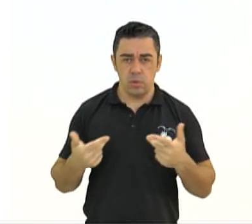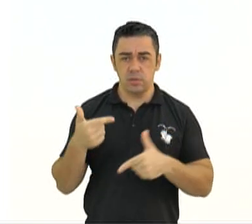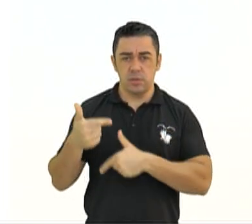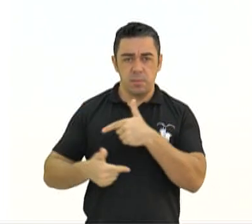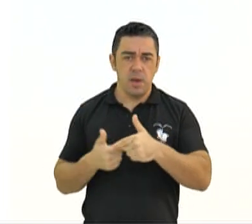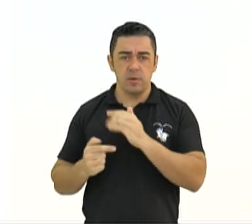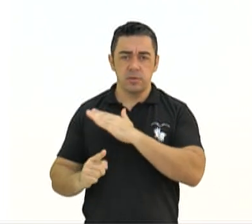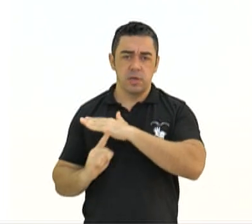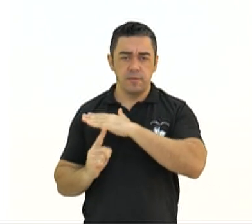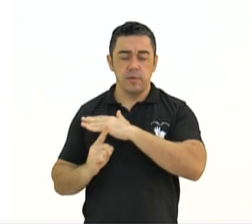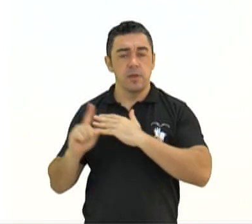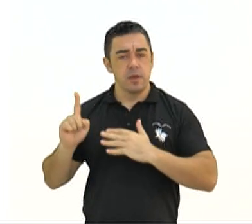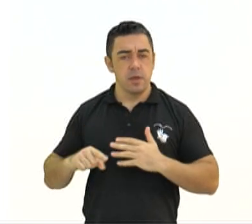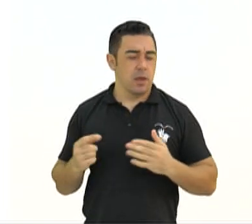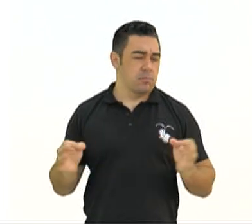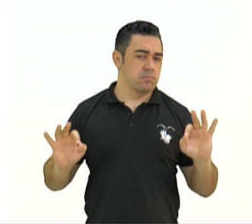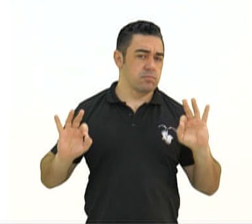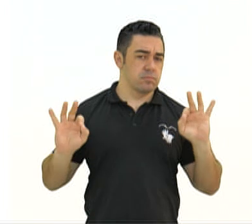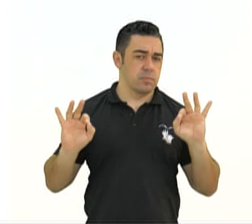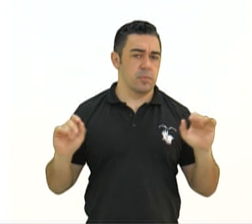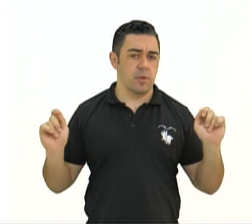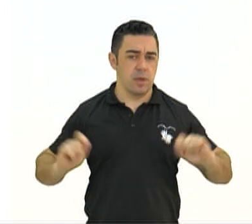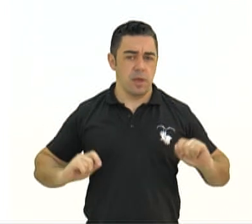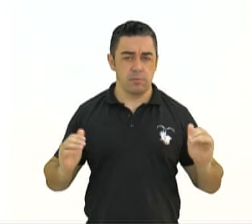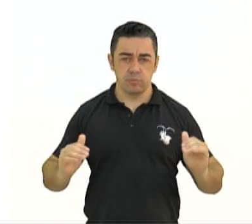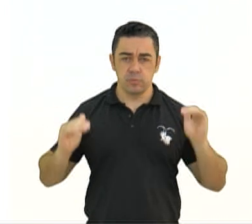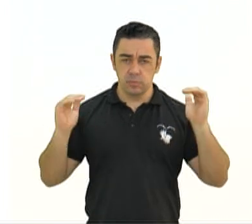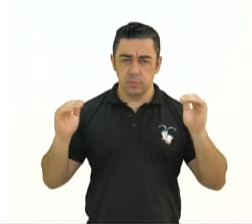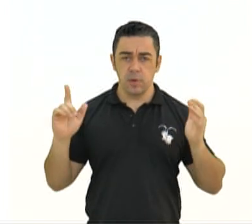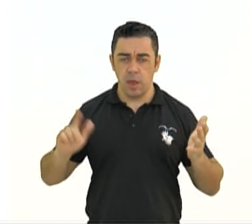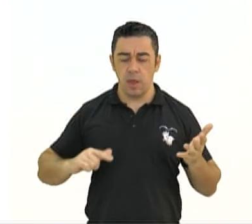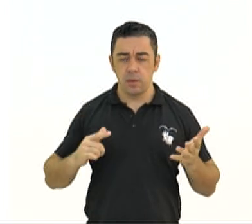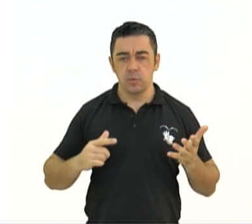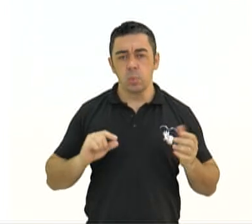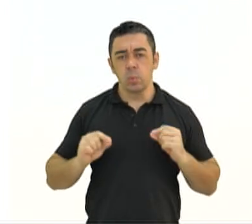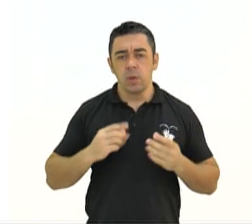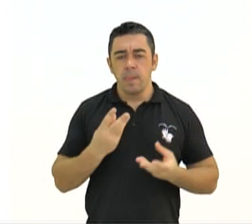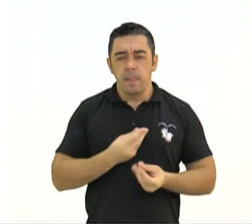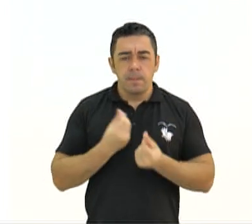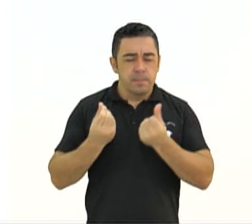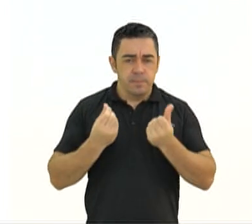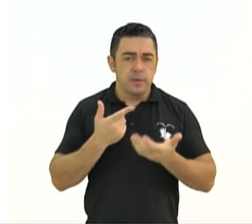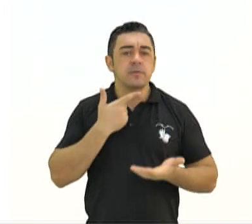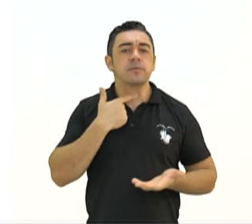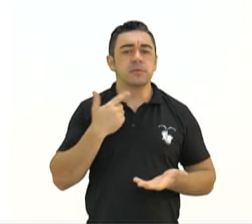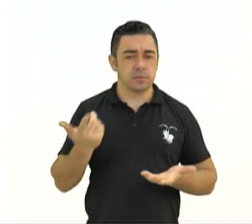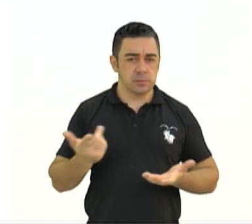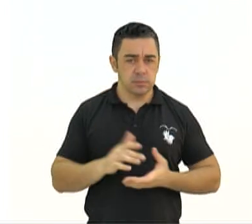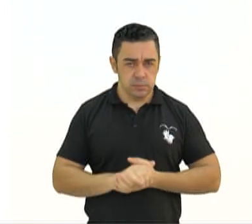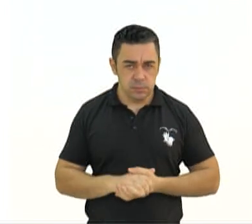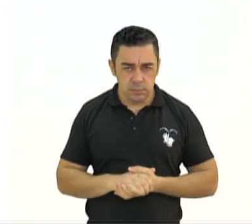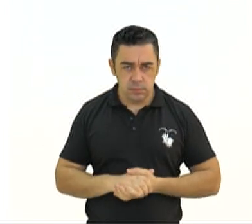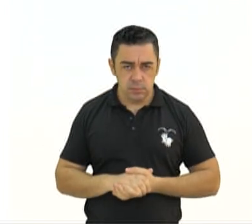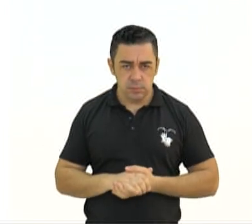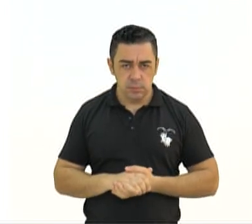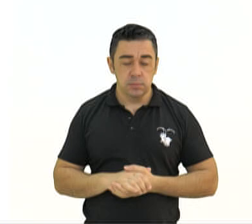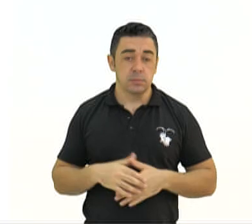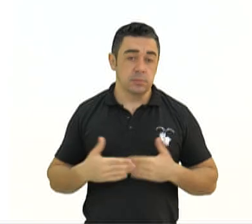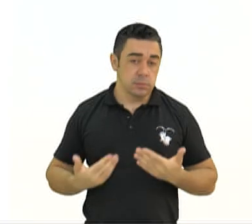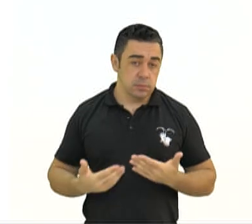serviços tornam-se sofisticados e conferem status, aguçando o desejo. Então, de acordo com